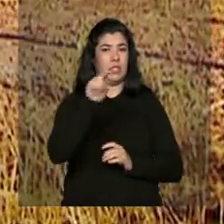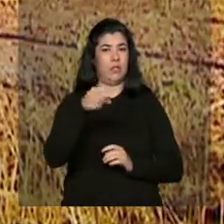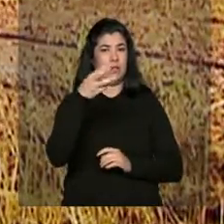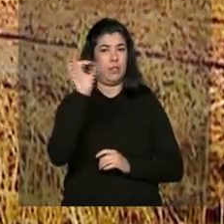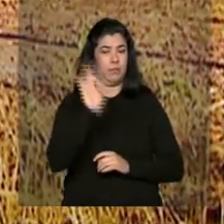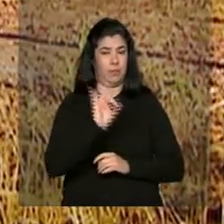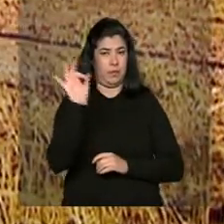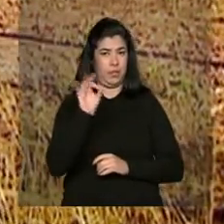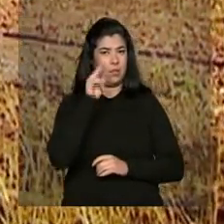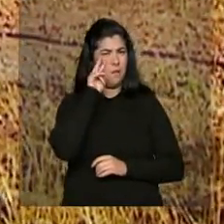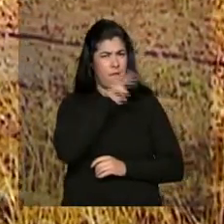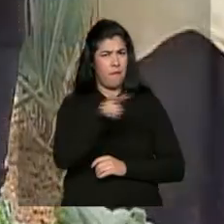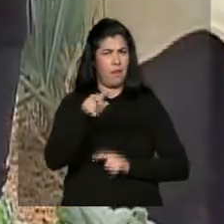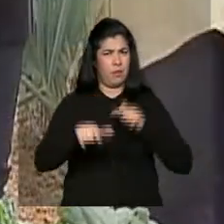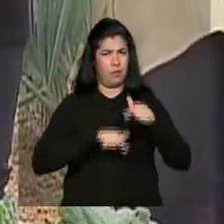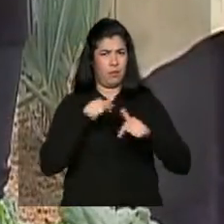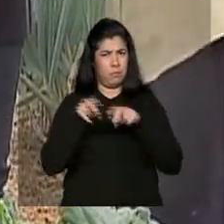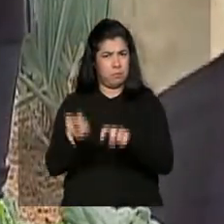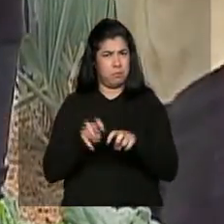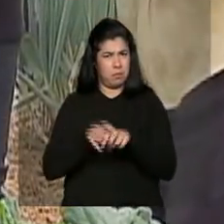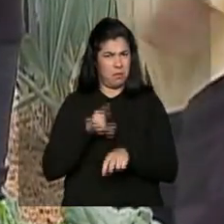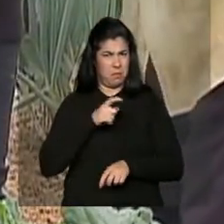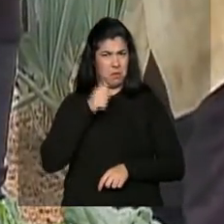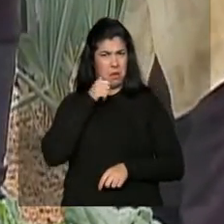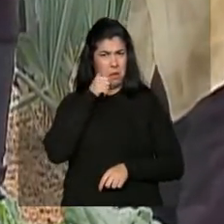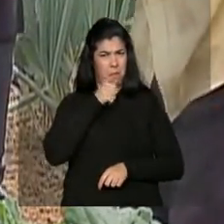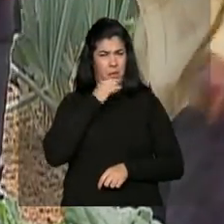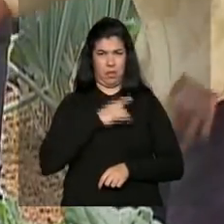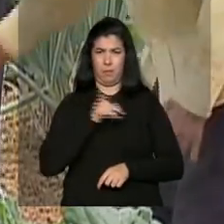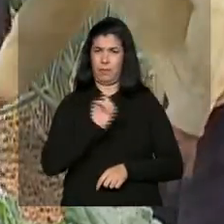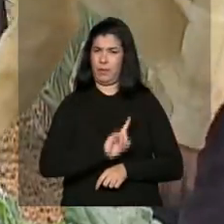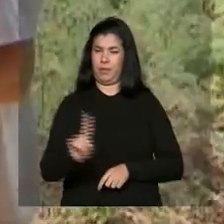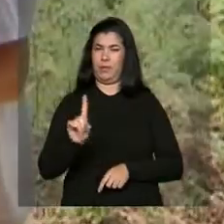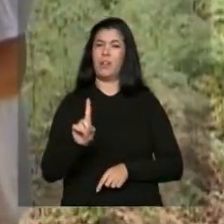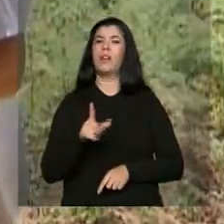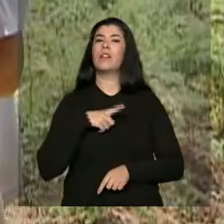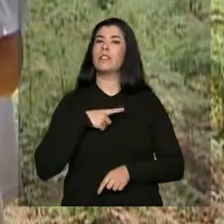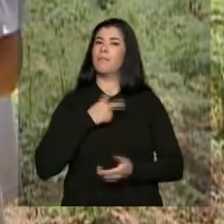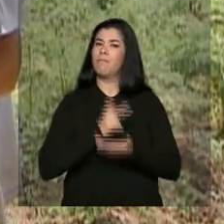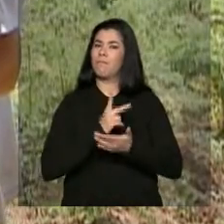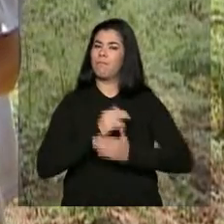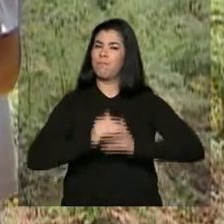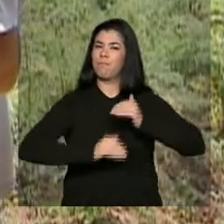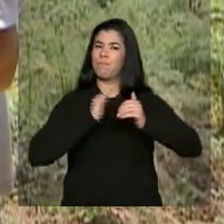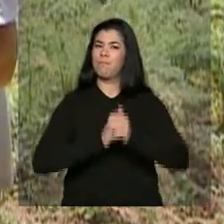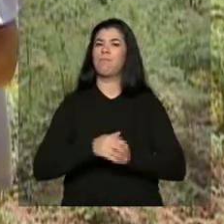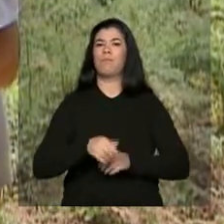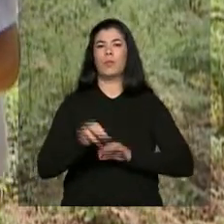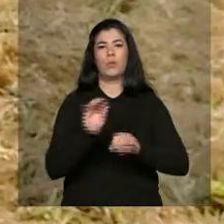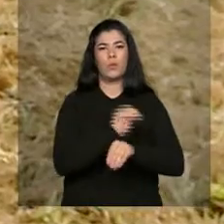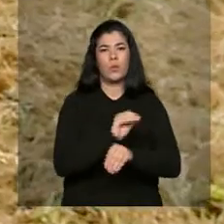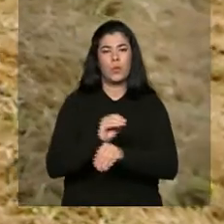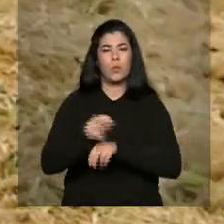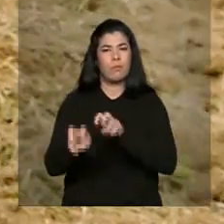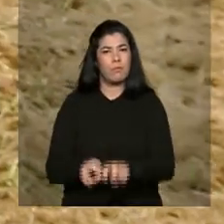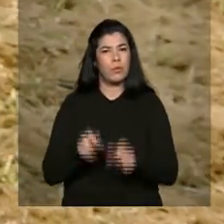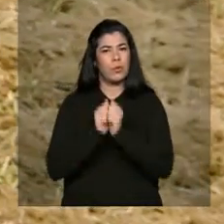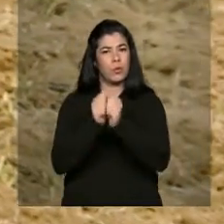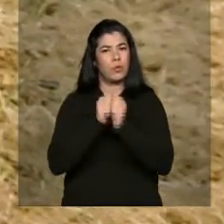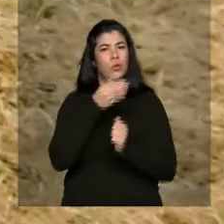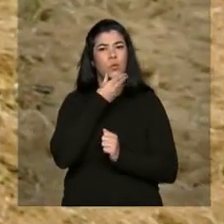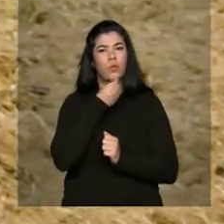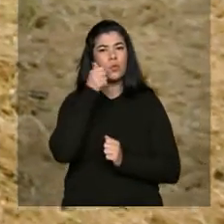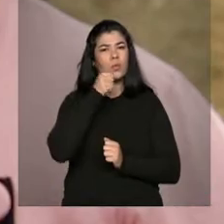O trabalho no campo não assusta as mulheres brasileiras. Elas estão cada vez mais na lida da terra, ao lado dos